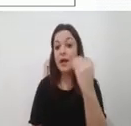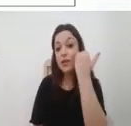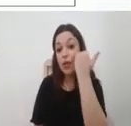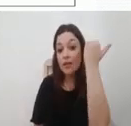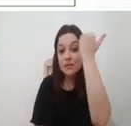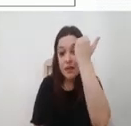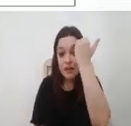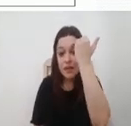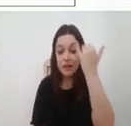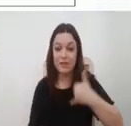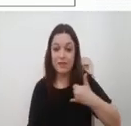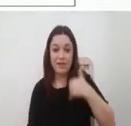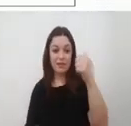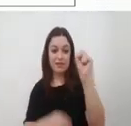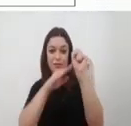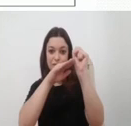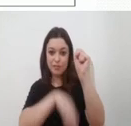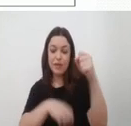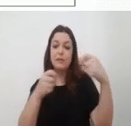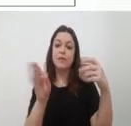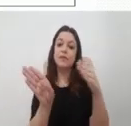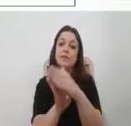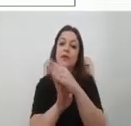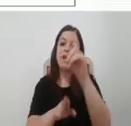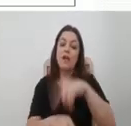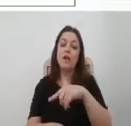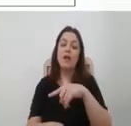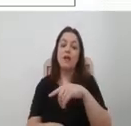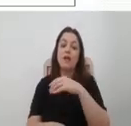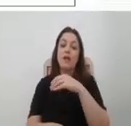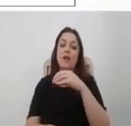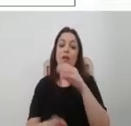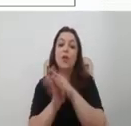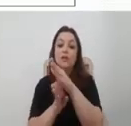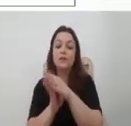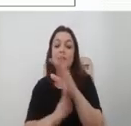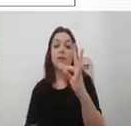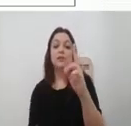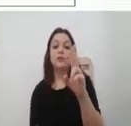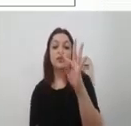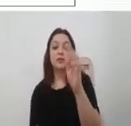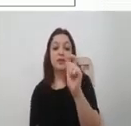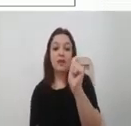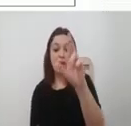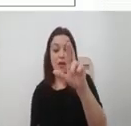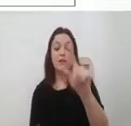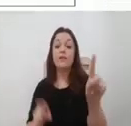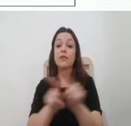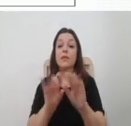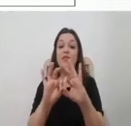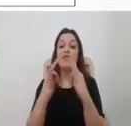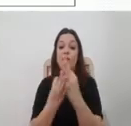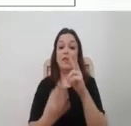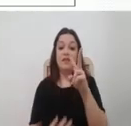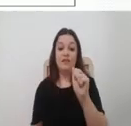um adolescente, então deve-se informar ao Conselho Tutelar ou ao Conselho ou à Vara da Infância